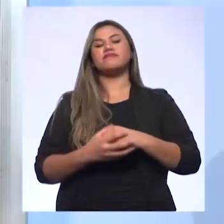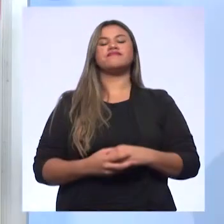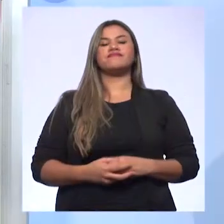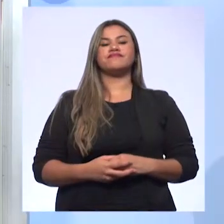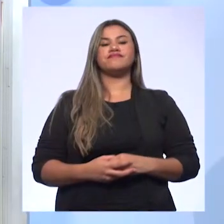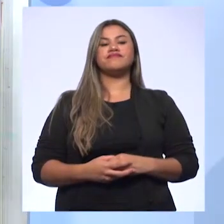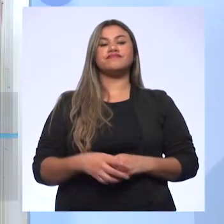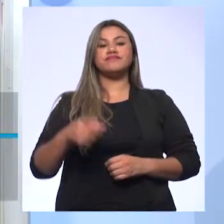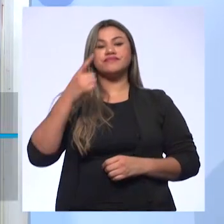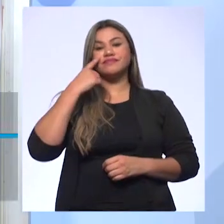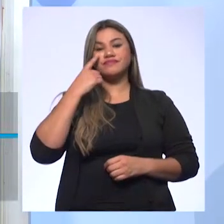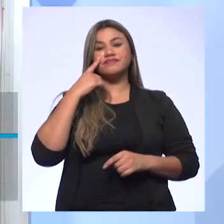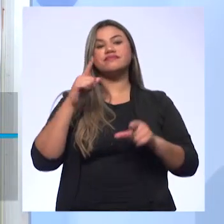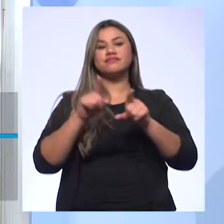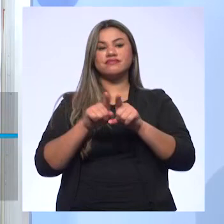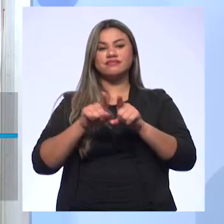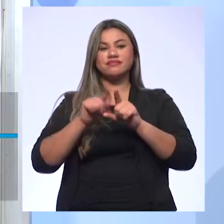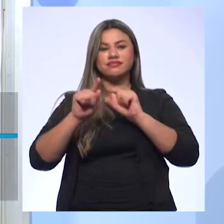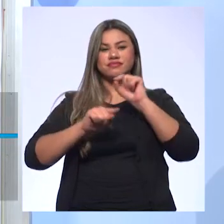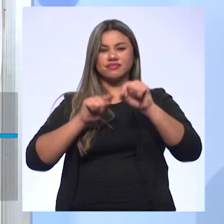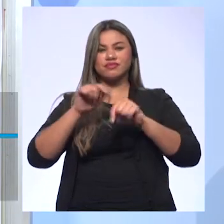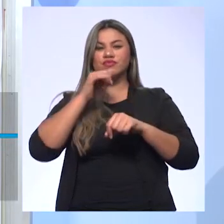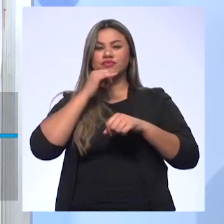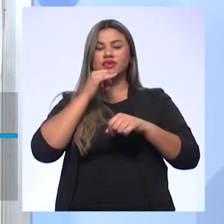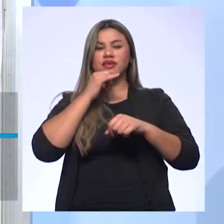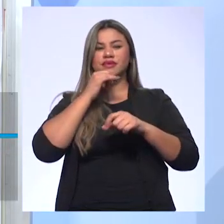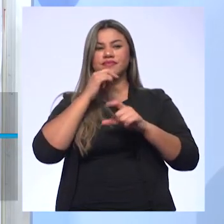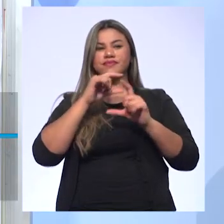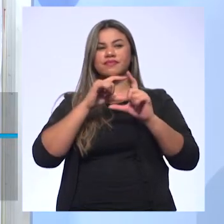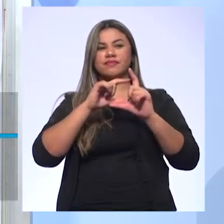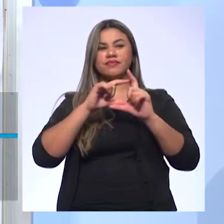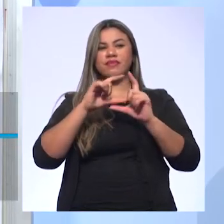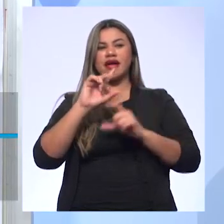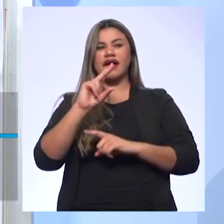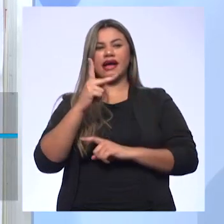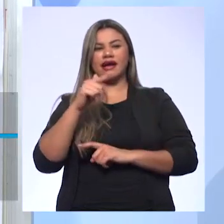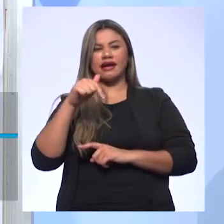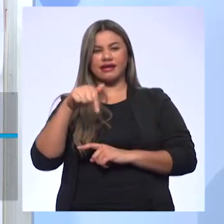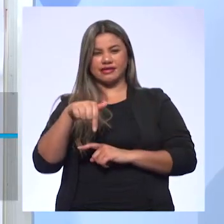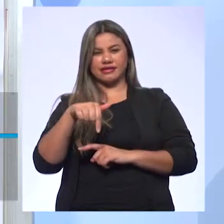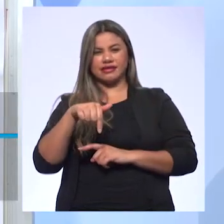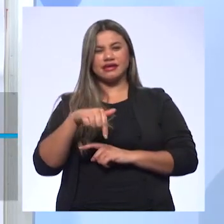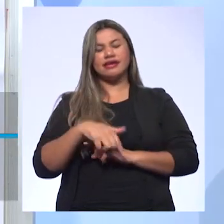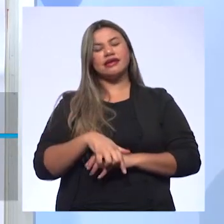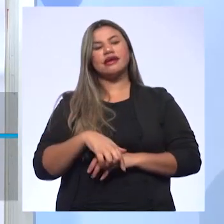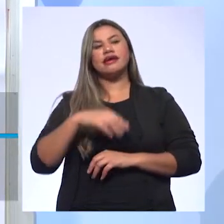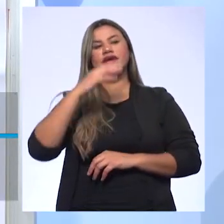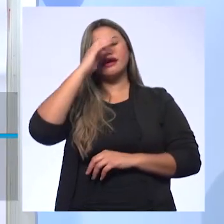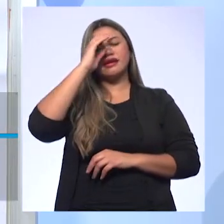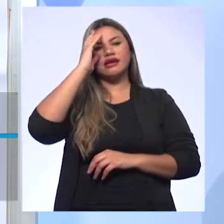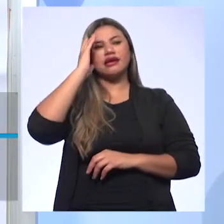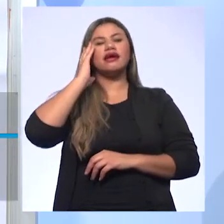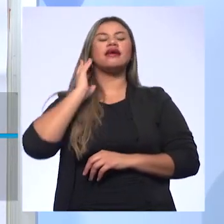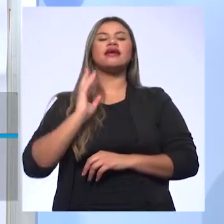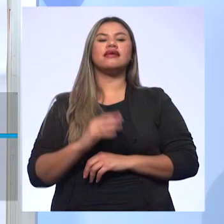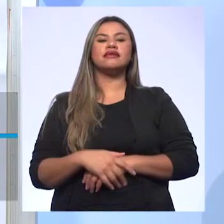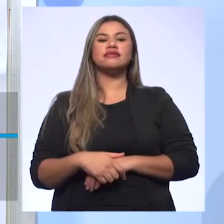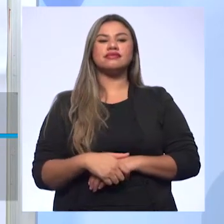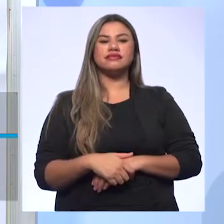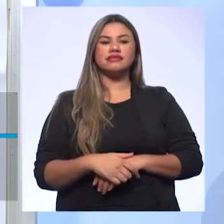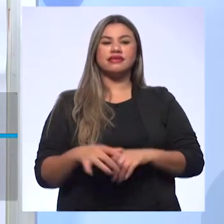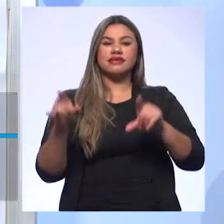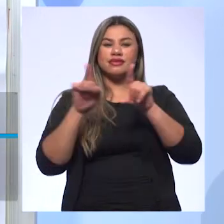só um pouquinho aqui. Quando a gente vê algum HQ, né? Os HQ, aliás, a gente queria aí fazer uma homenagem aí